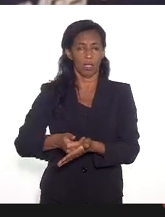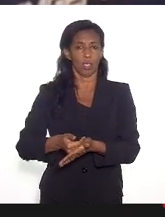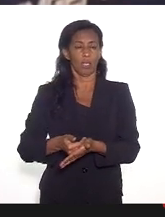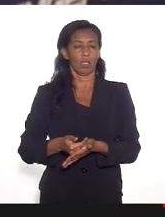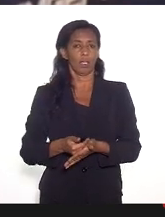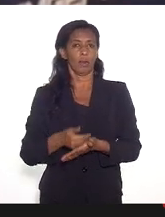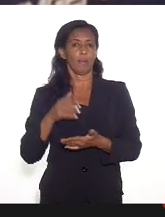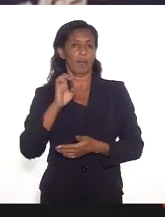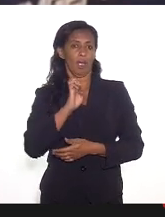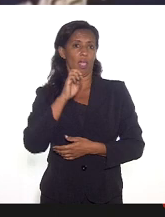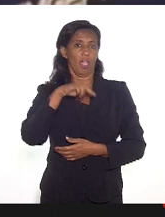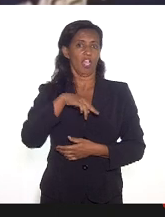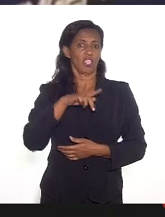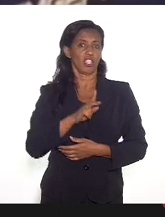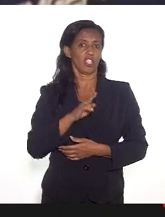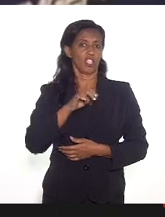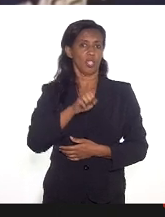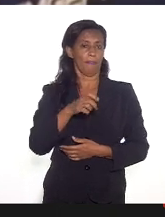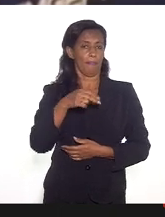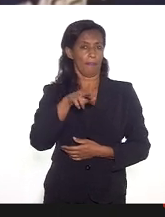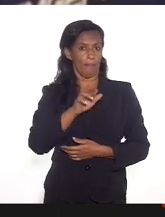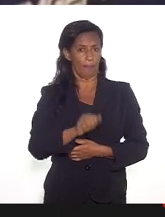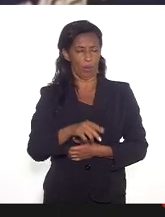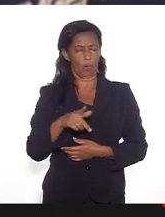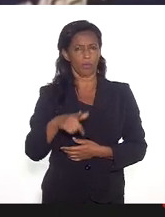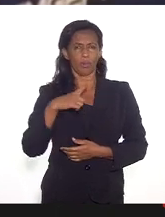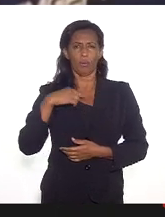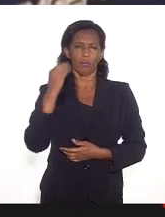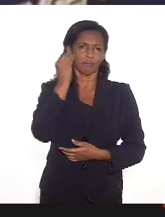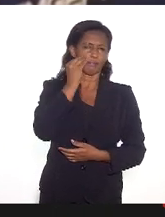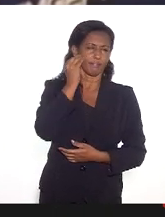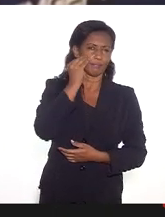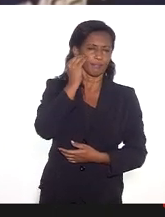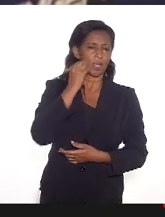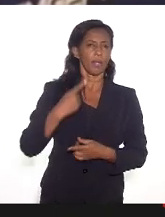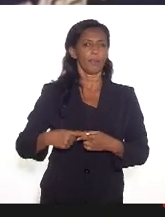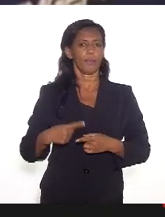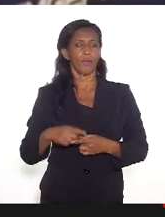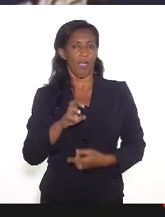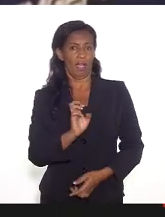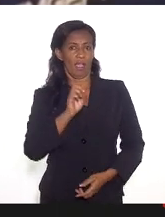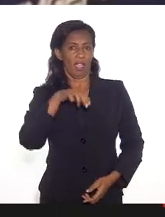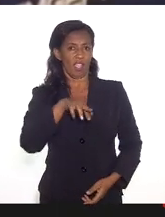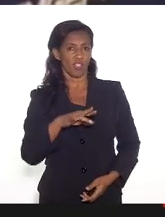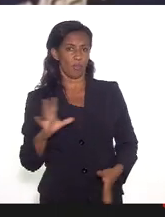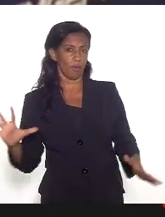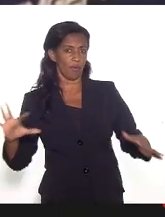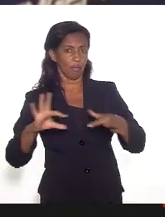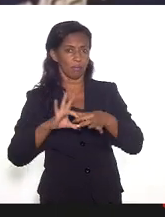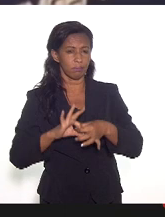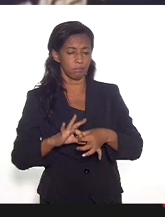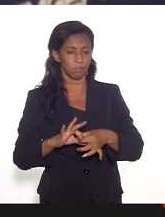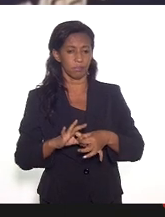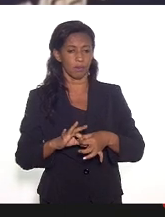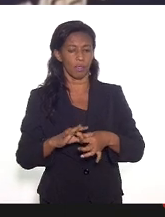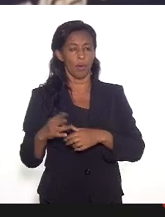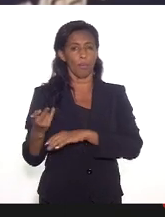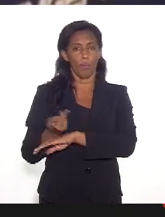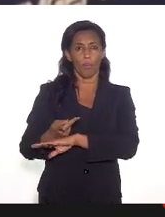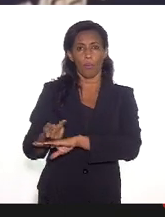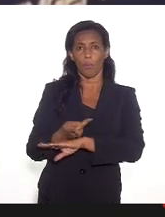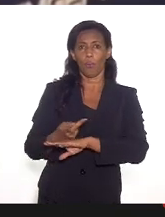para a Ingepron. Então, a Ingepron ela tem muita experiência, porque a Ingepron faz a alienação